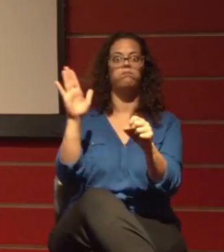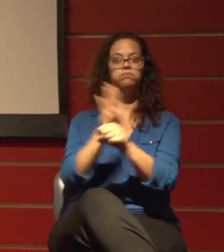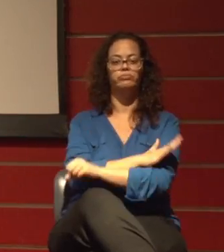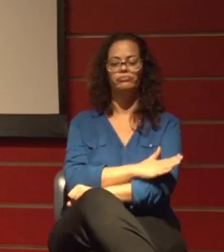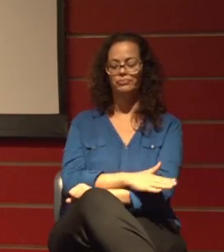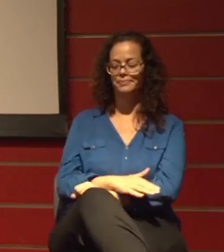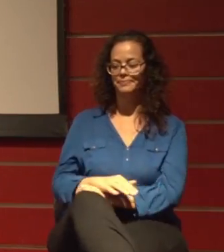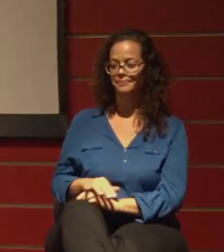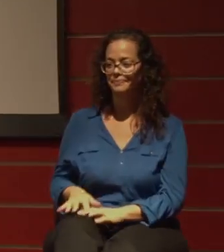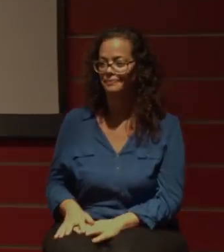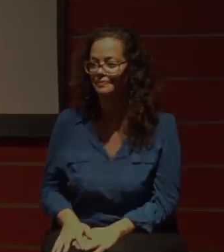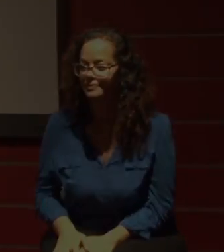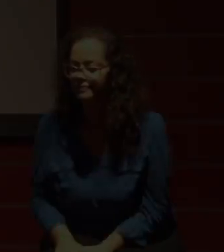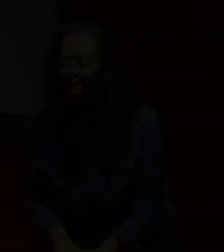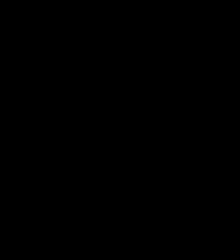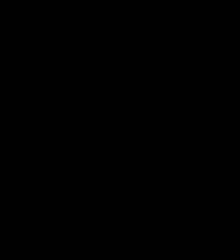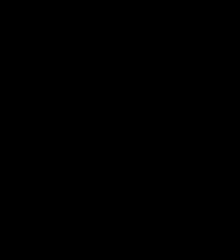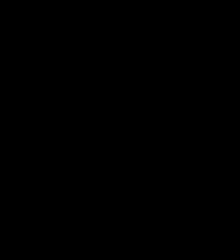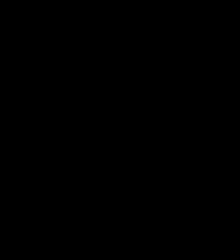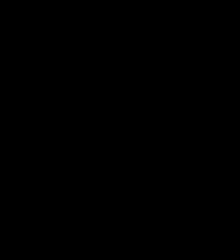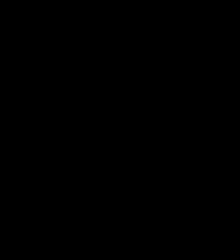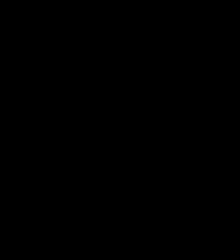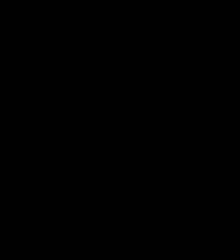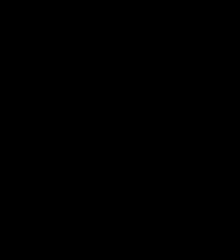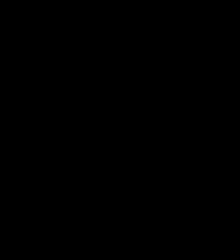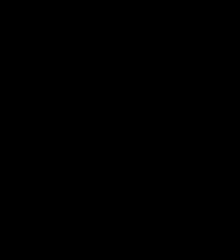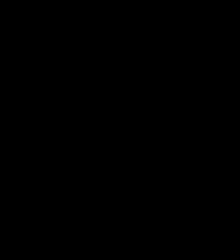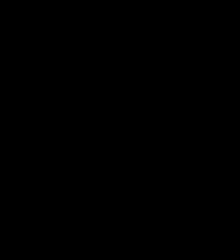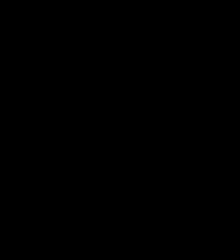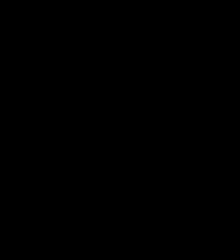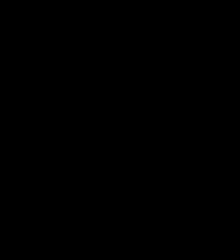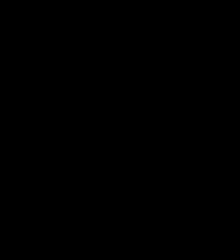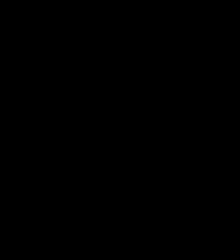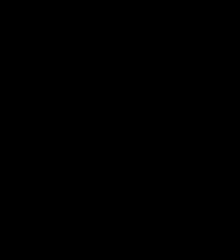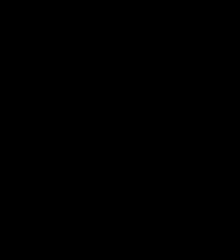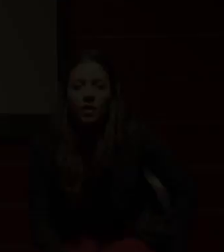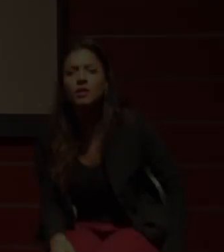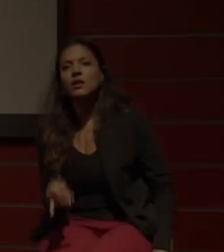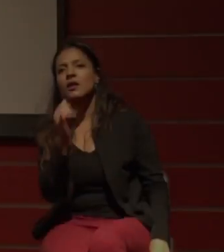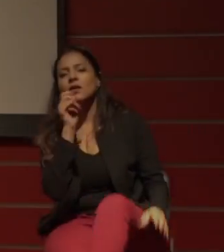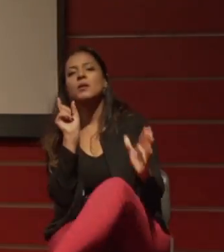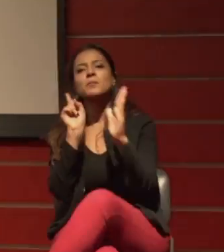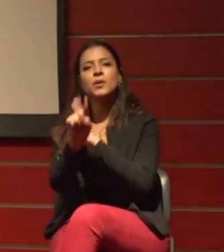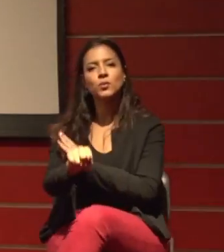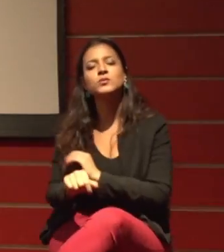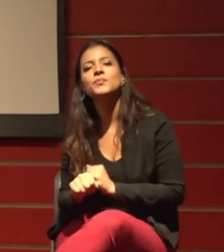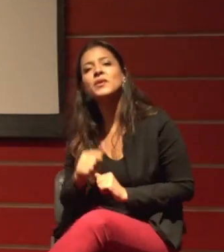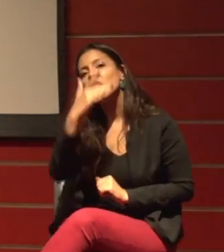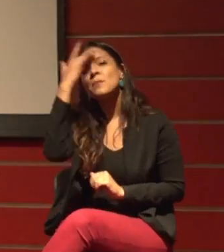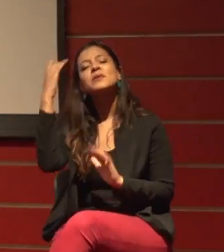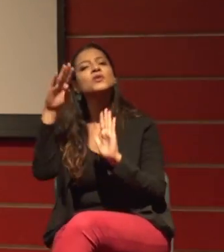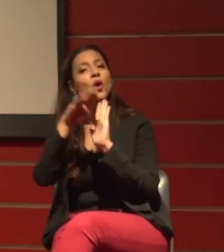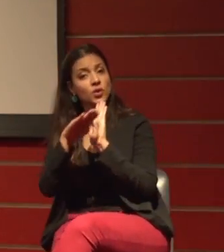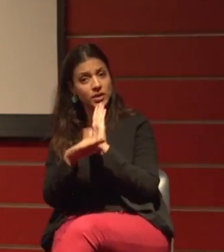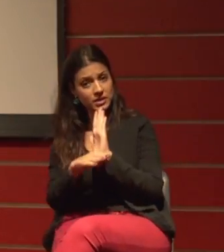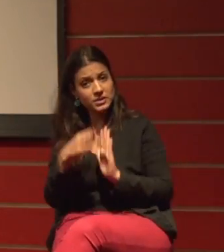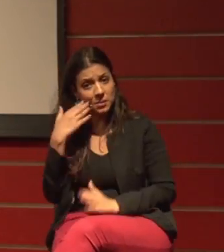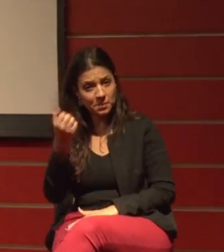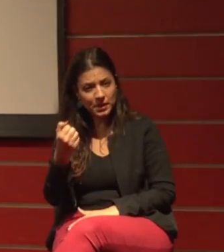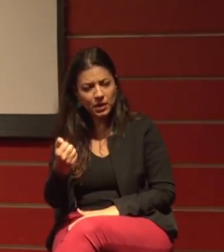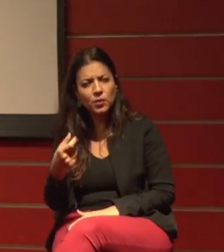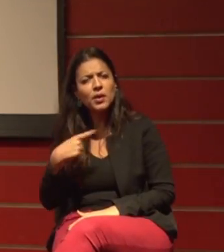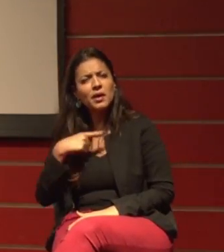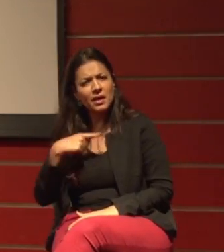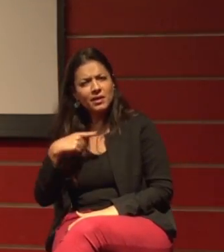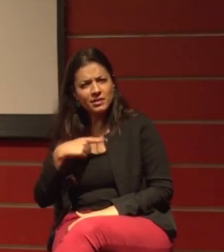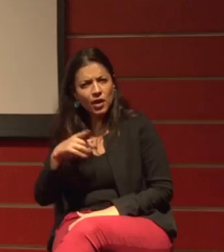teríamos por exemplo roteiristas brancos teriam a coragem de escrever um diálogo dess escreveriam um diálogo desse